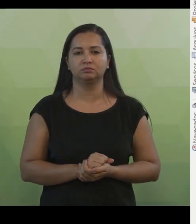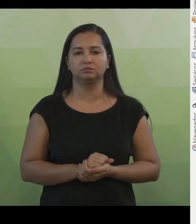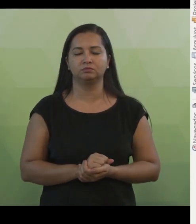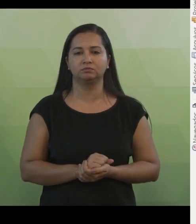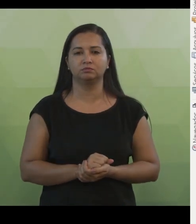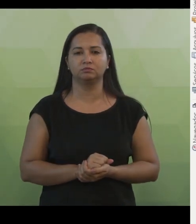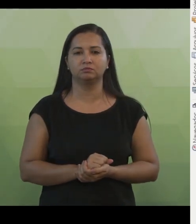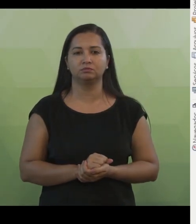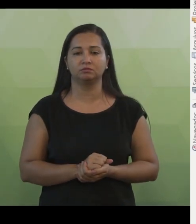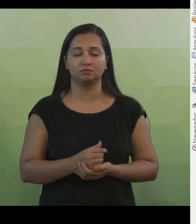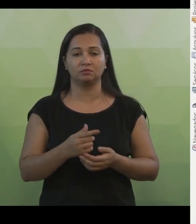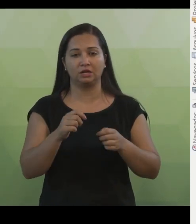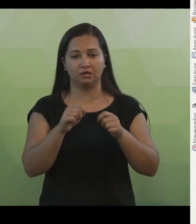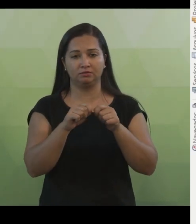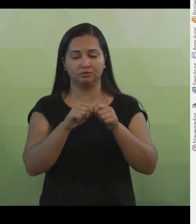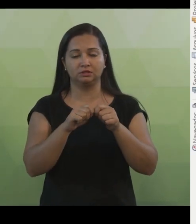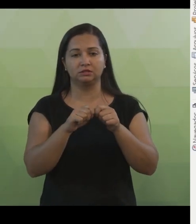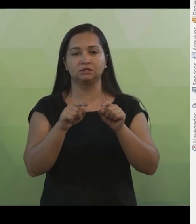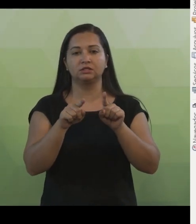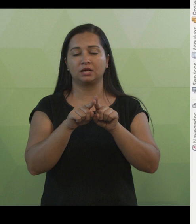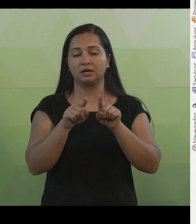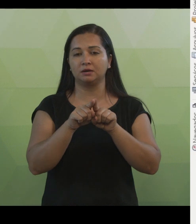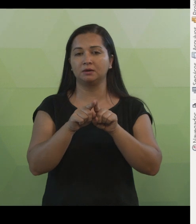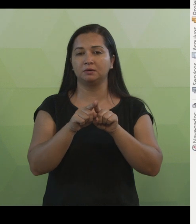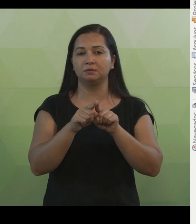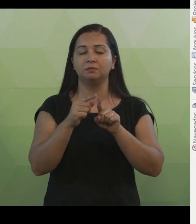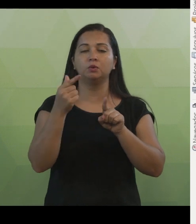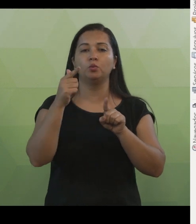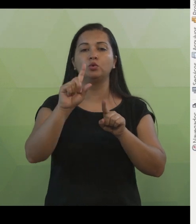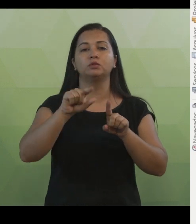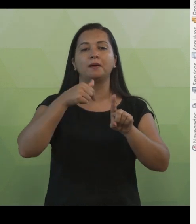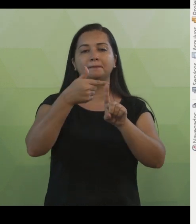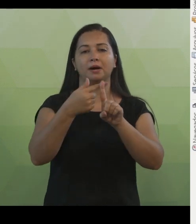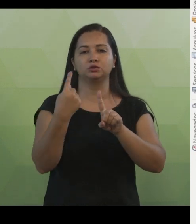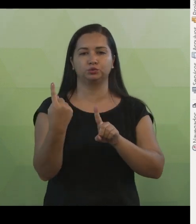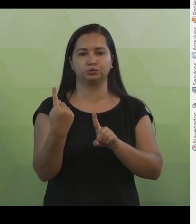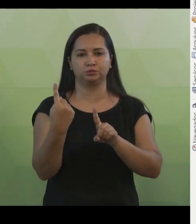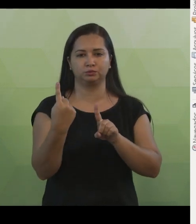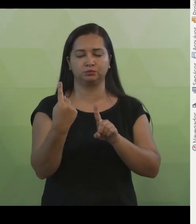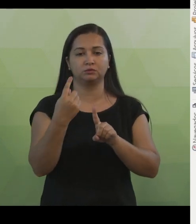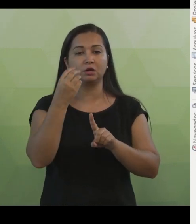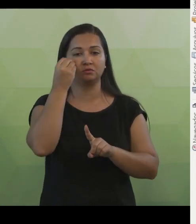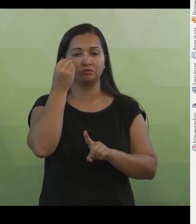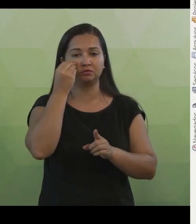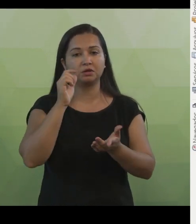valor dela e o sinal de igual, e aqui eu vou colocar mais